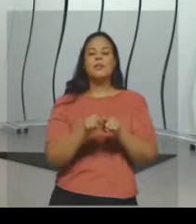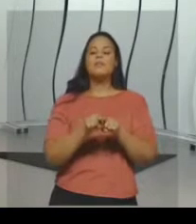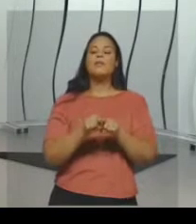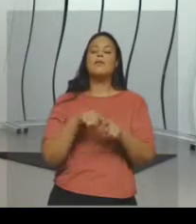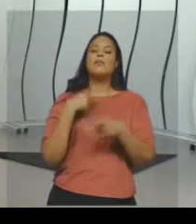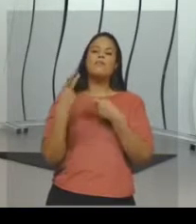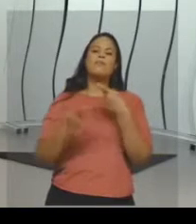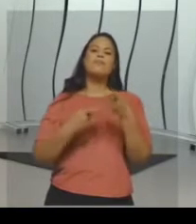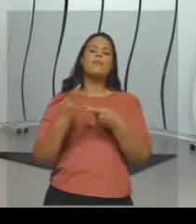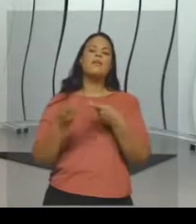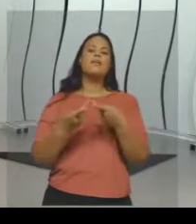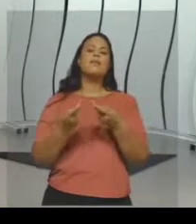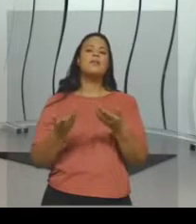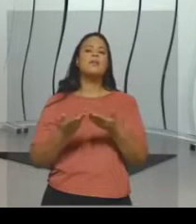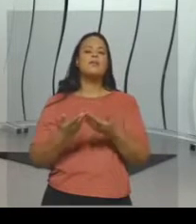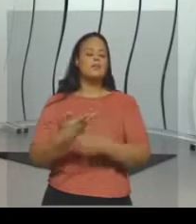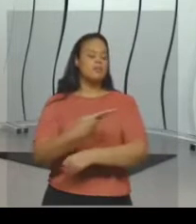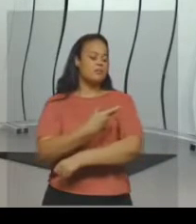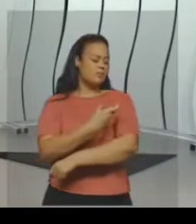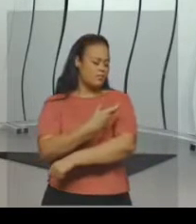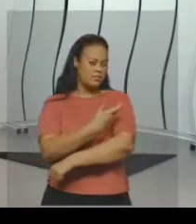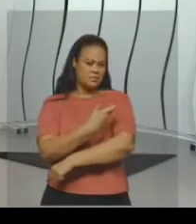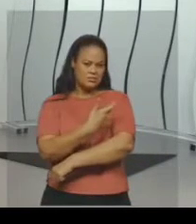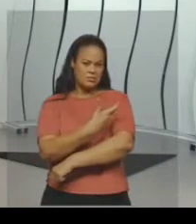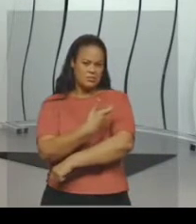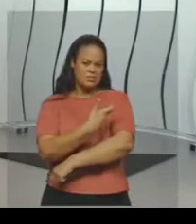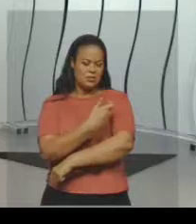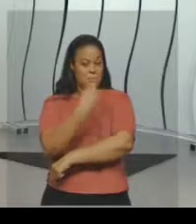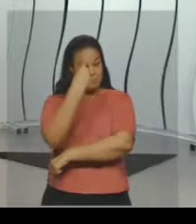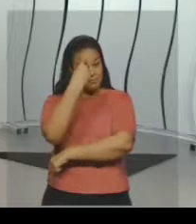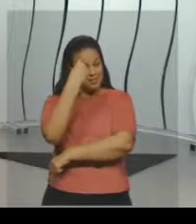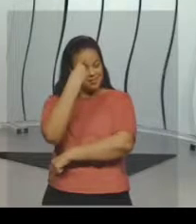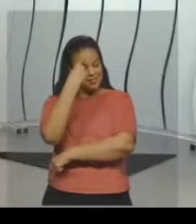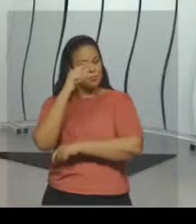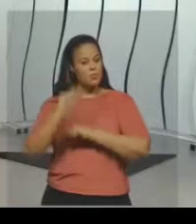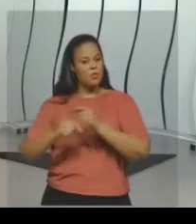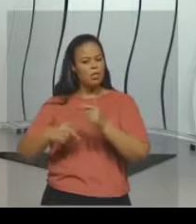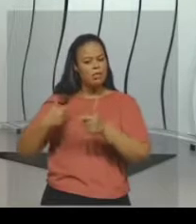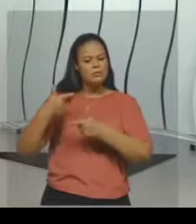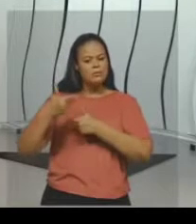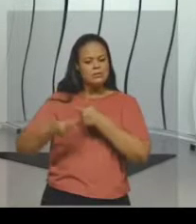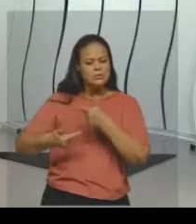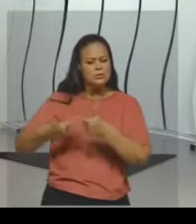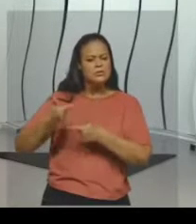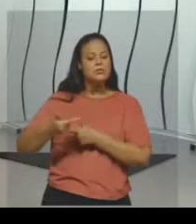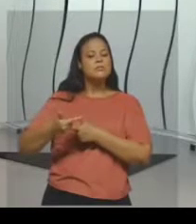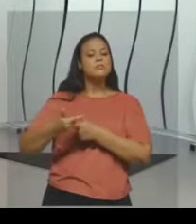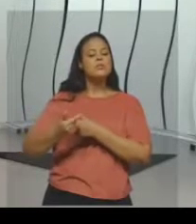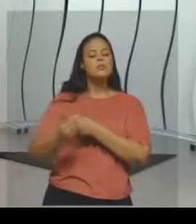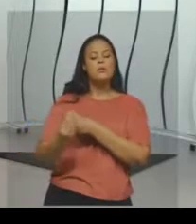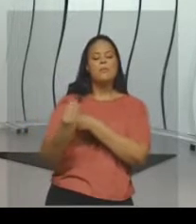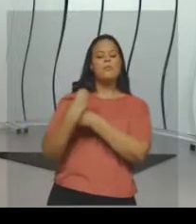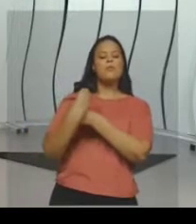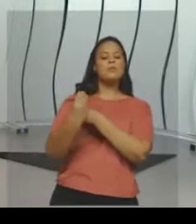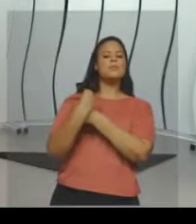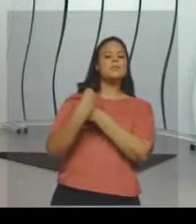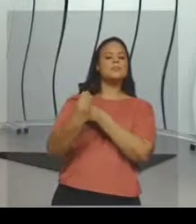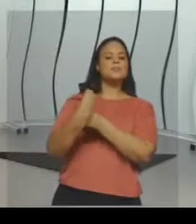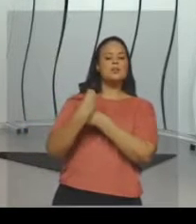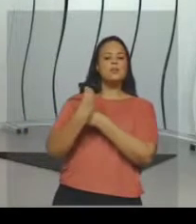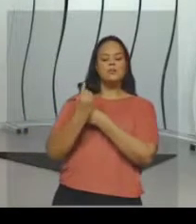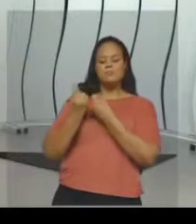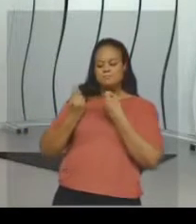recentemente, né? Quando a gente está falando de vacina atualmente, sempre pensamos em produção de anticorpos. Não é a única forma do nosso corpo se